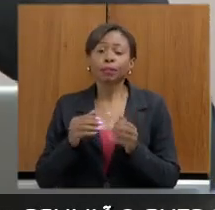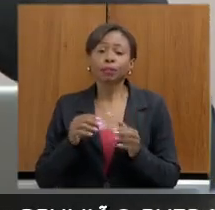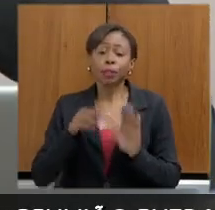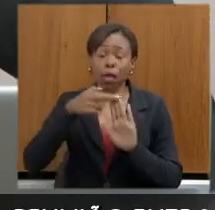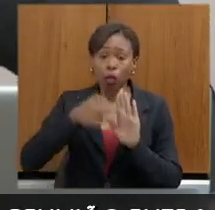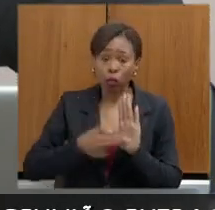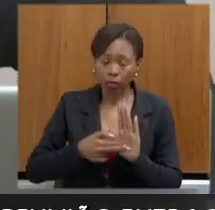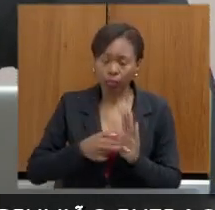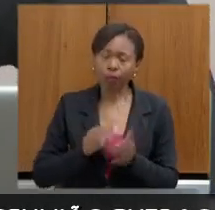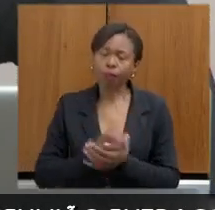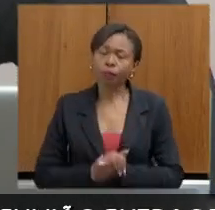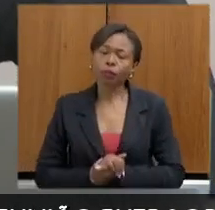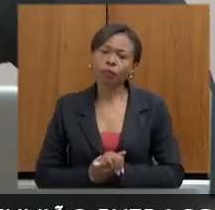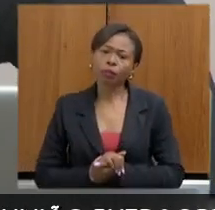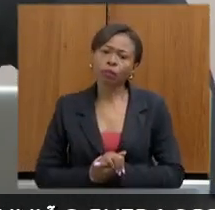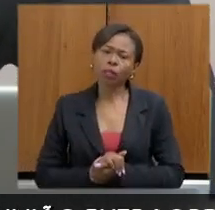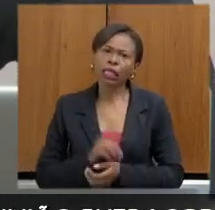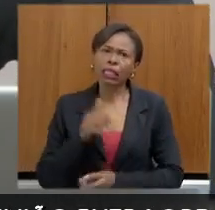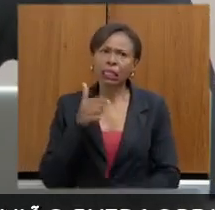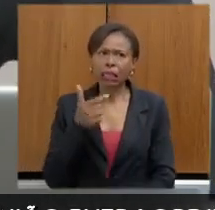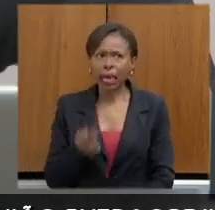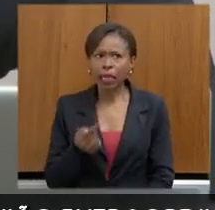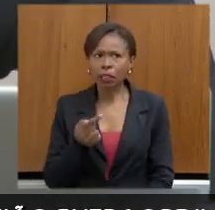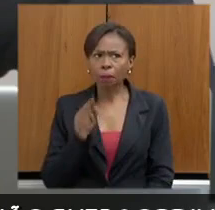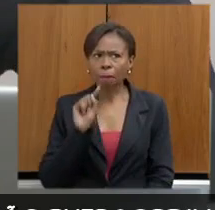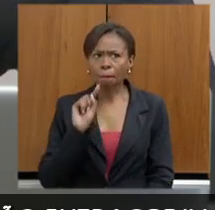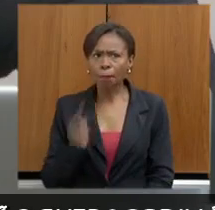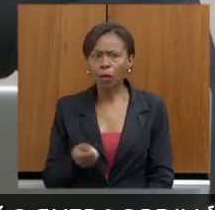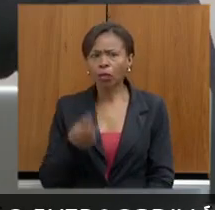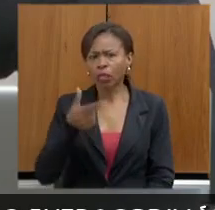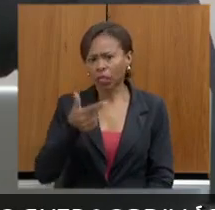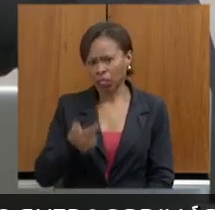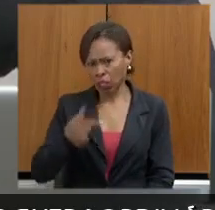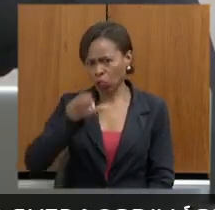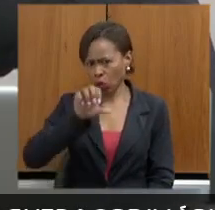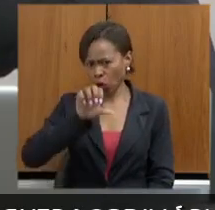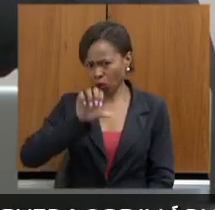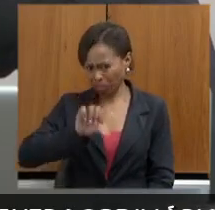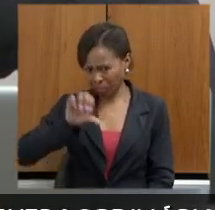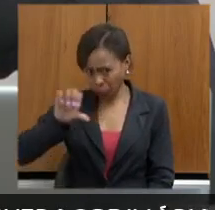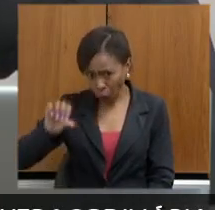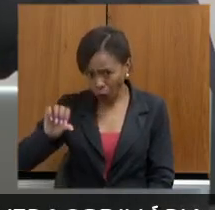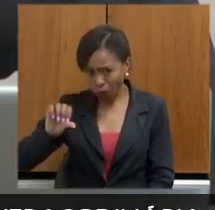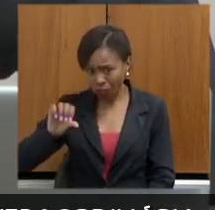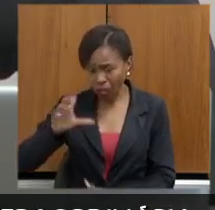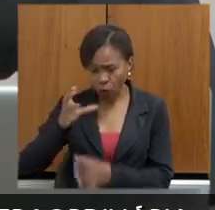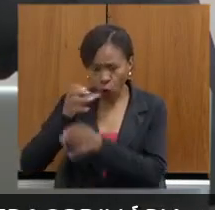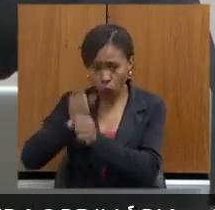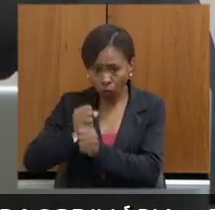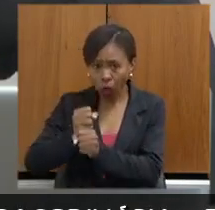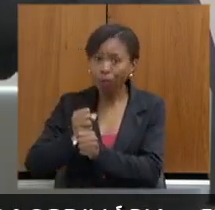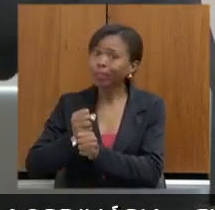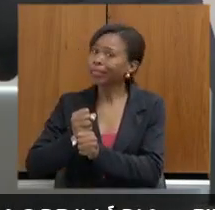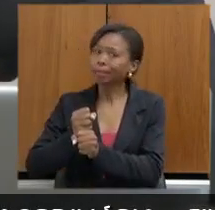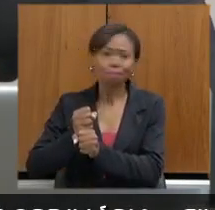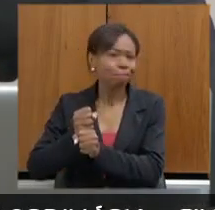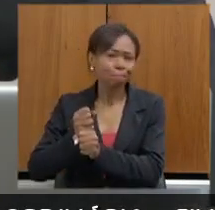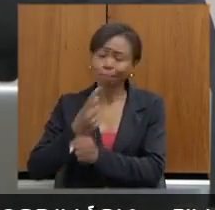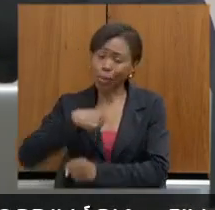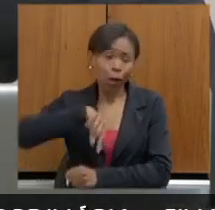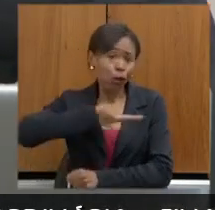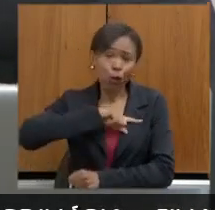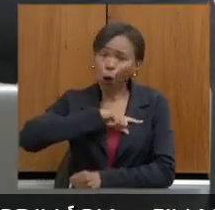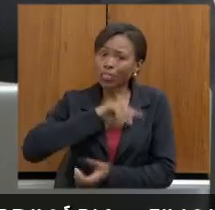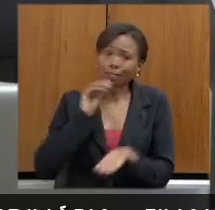e repetitivo que deveria ser 17/1999 nós estamos muito longe do eu diria